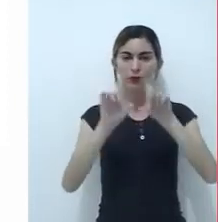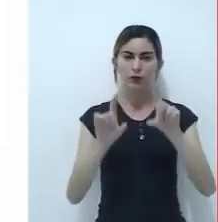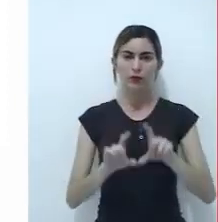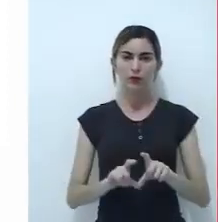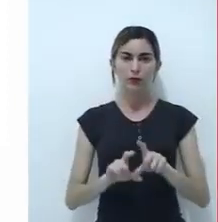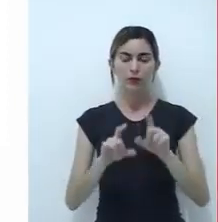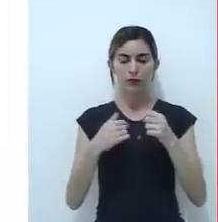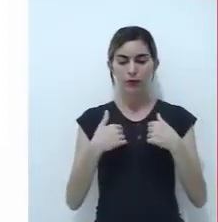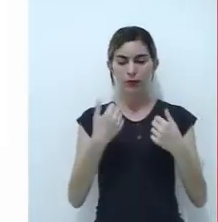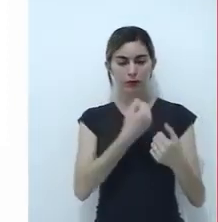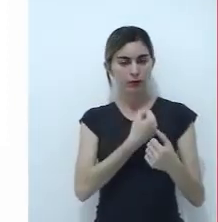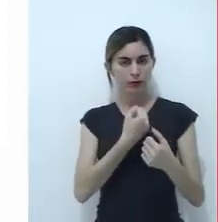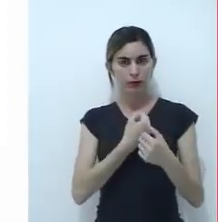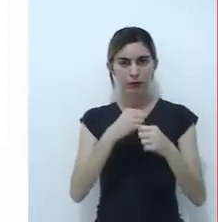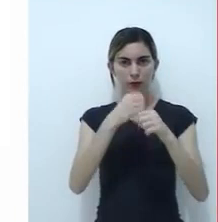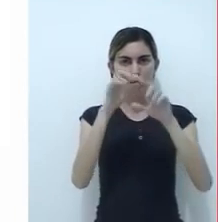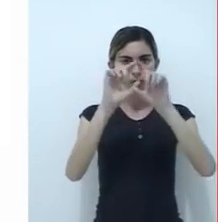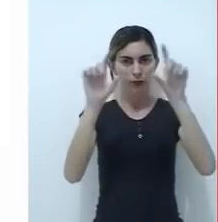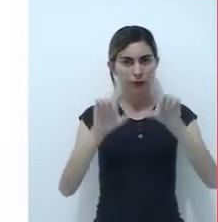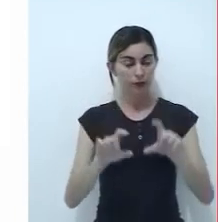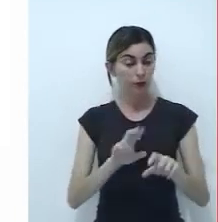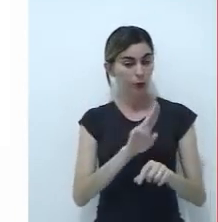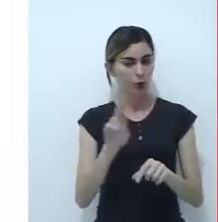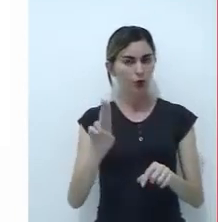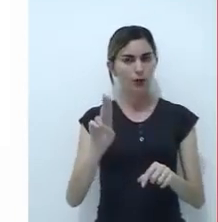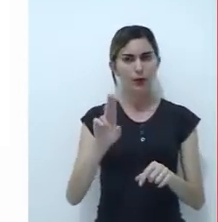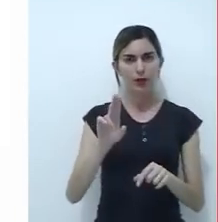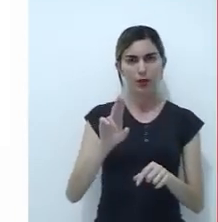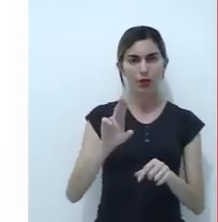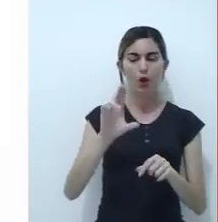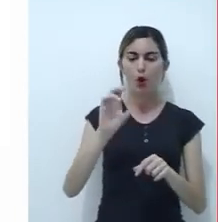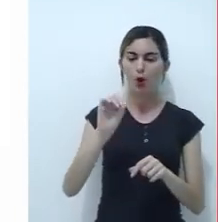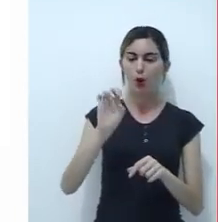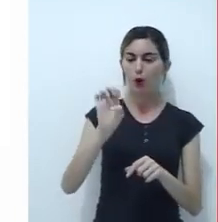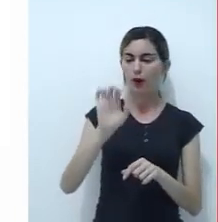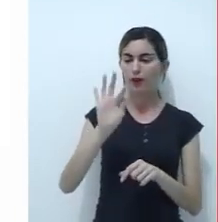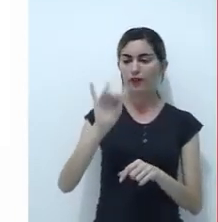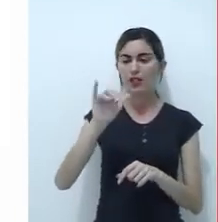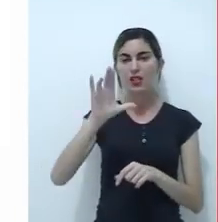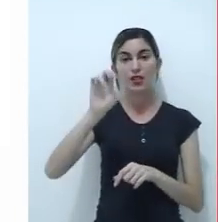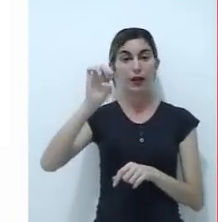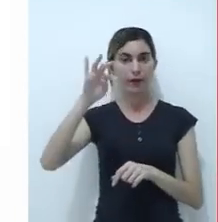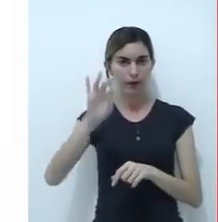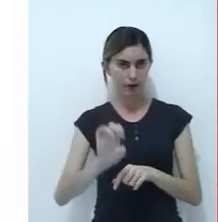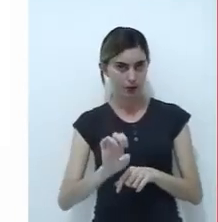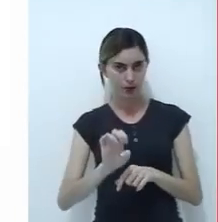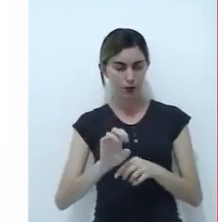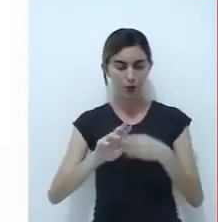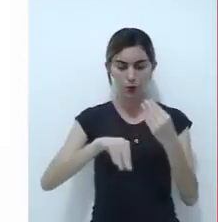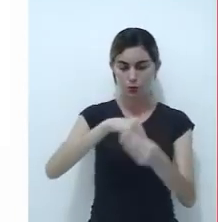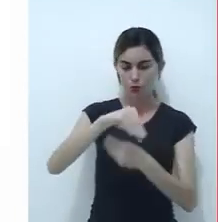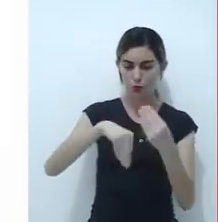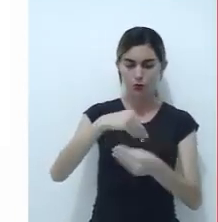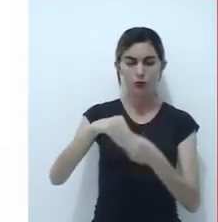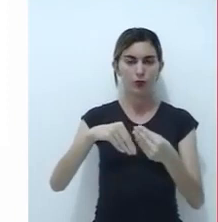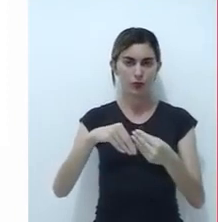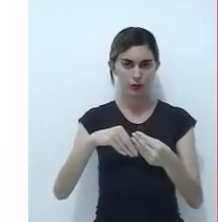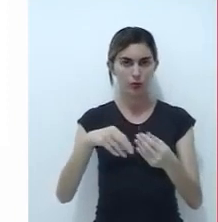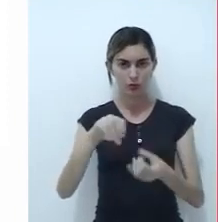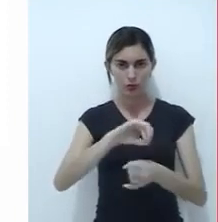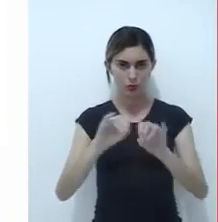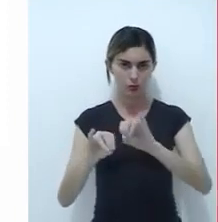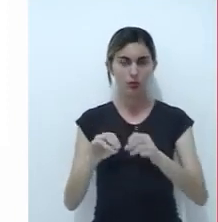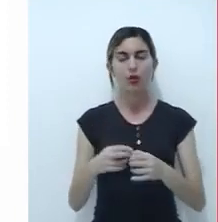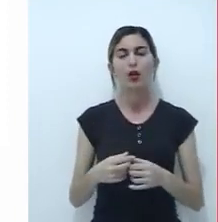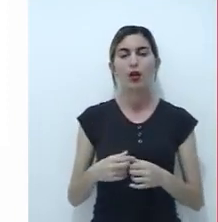substância é representada por número e é chamada de coeficiente. Os estados físicos das